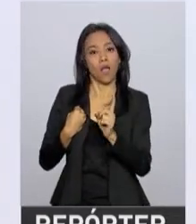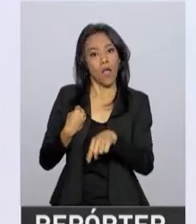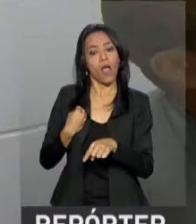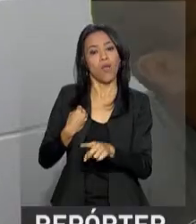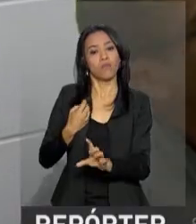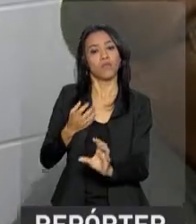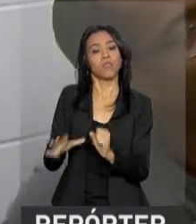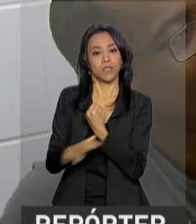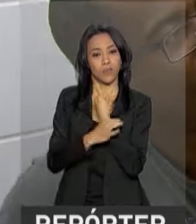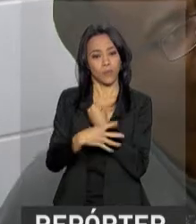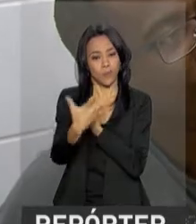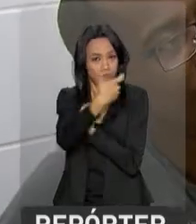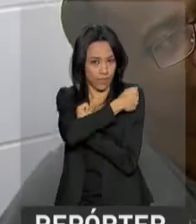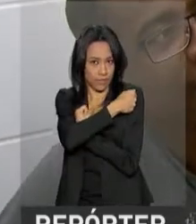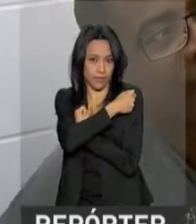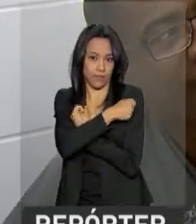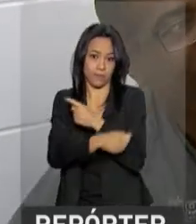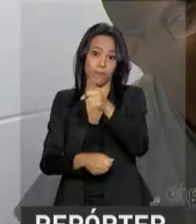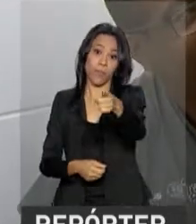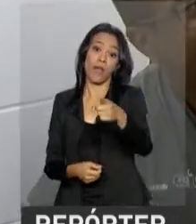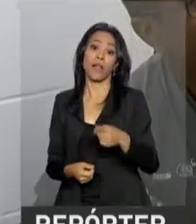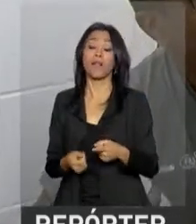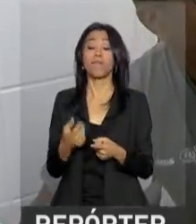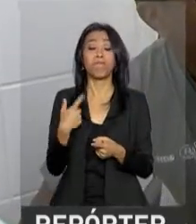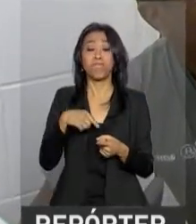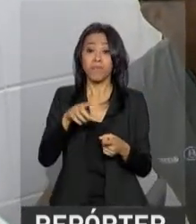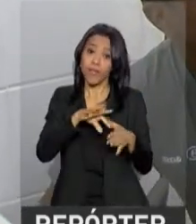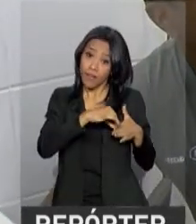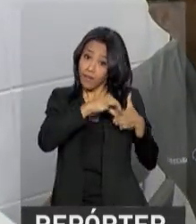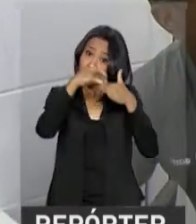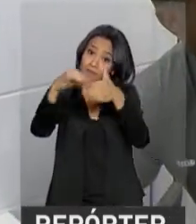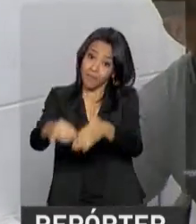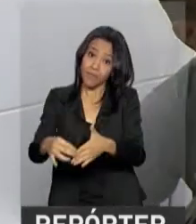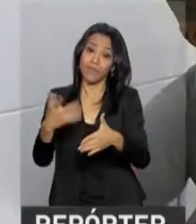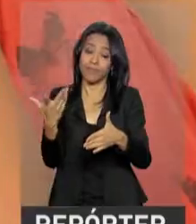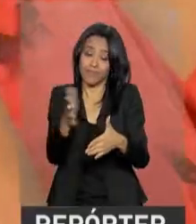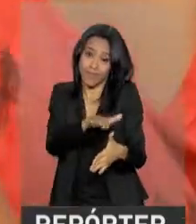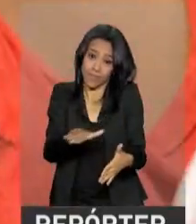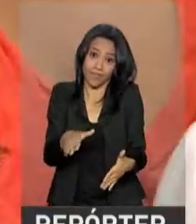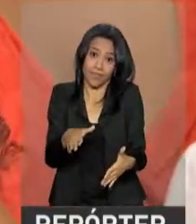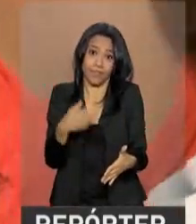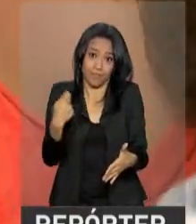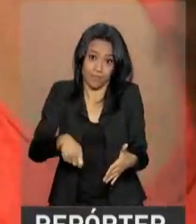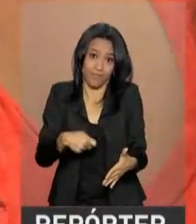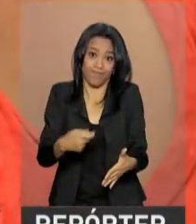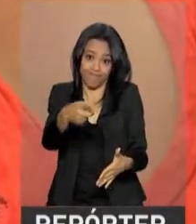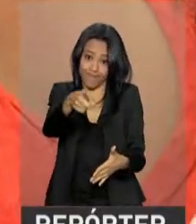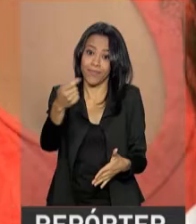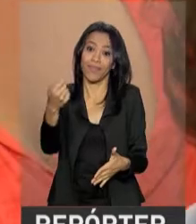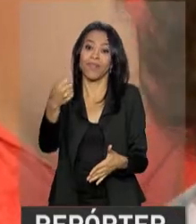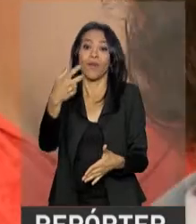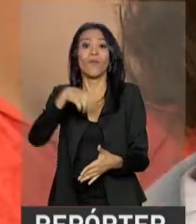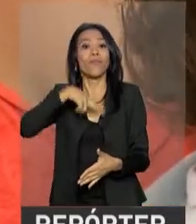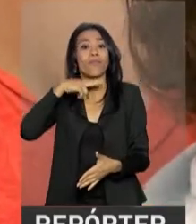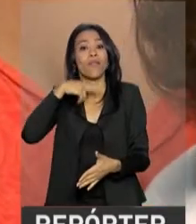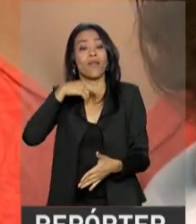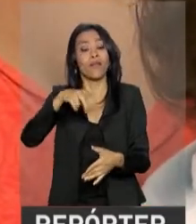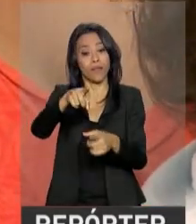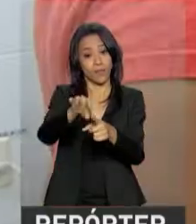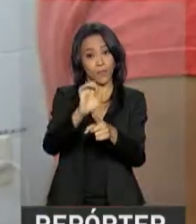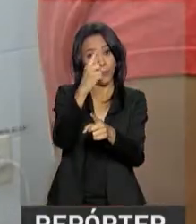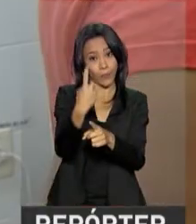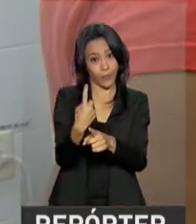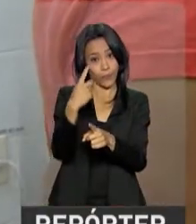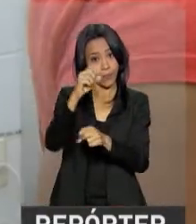segura para marilene não há motivo para deixar as crianças desprotegidas ela trouxe o neto miguel de um ano e três meses